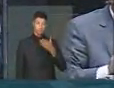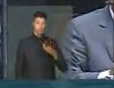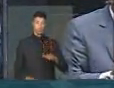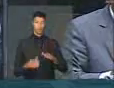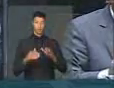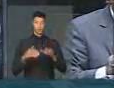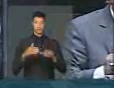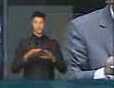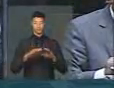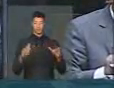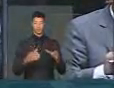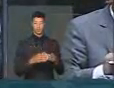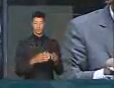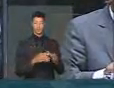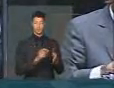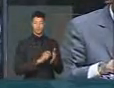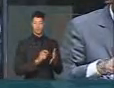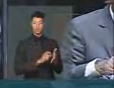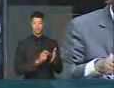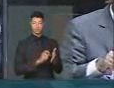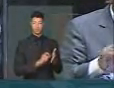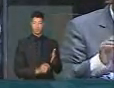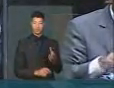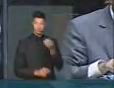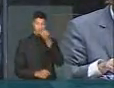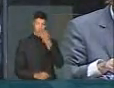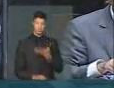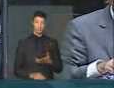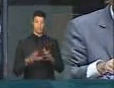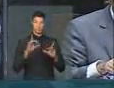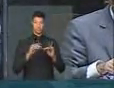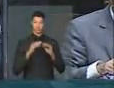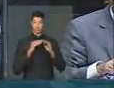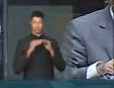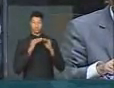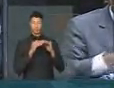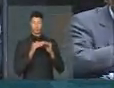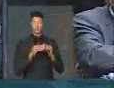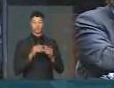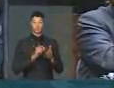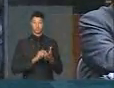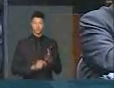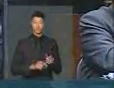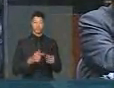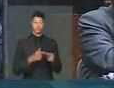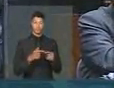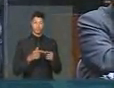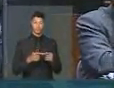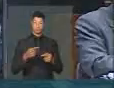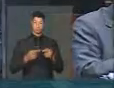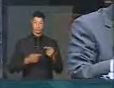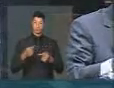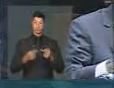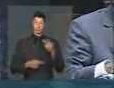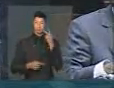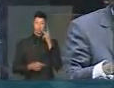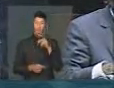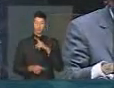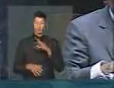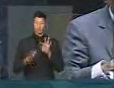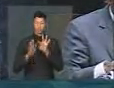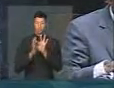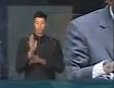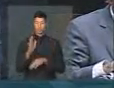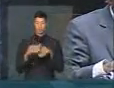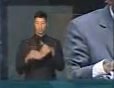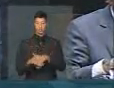suas bancadas, que assinassem as emendas. É de bom tom, é democrático e fez parte do acordo político, para que se tenha texto para